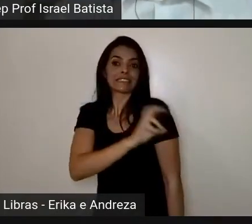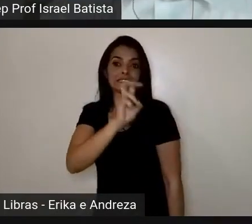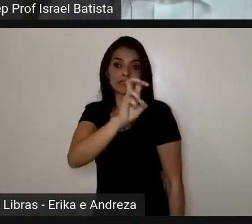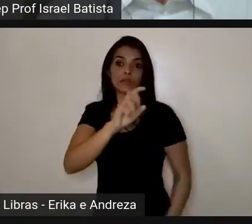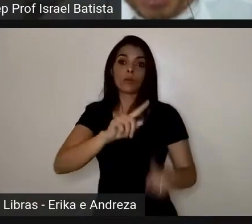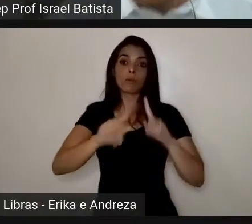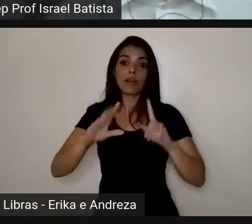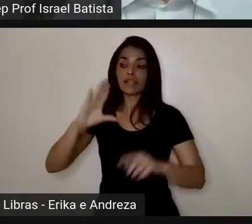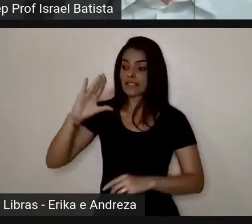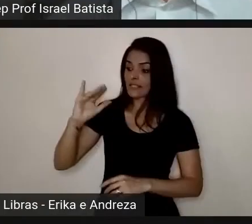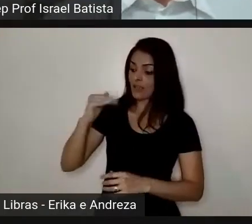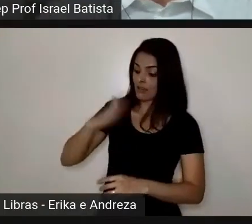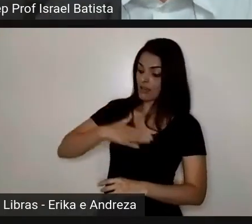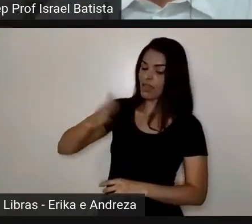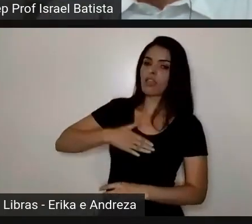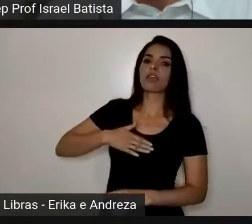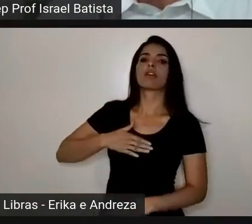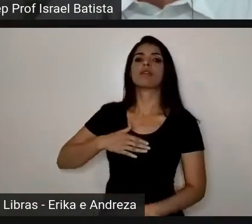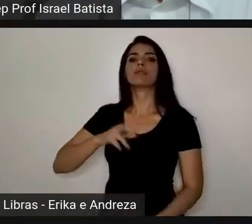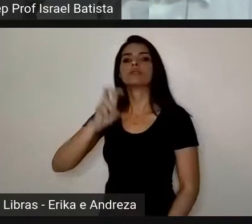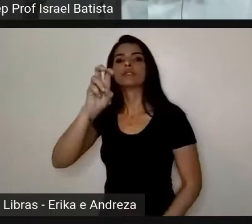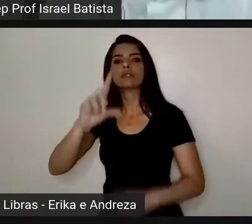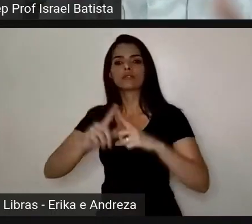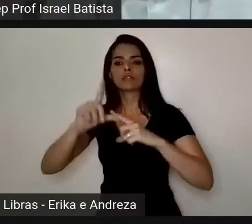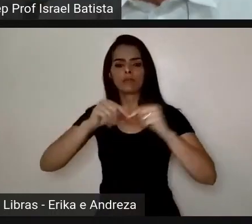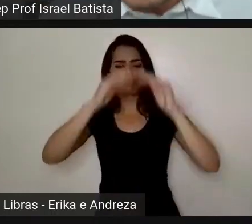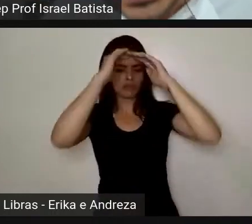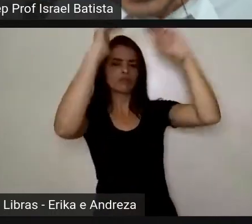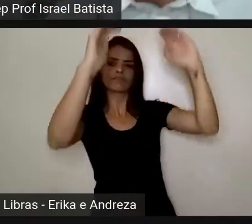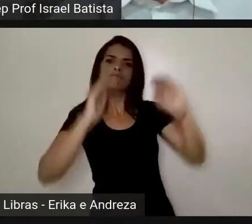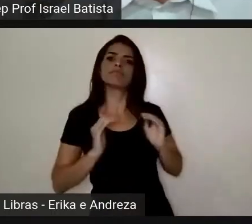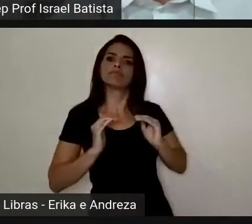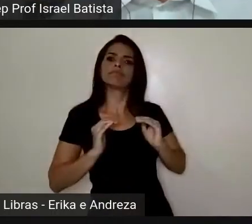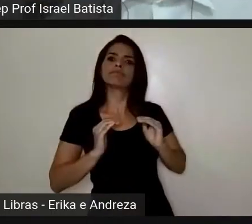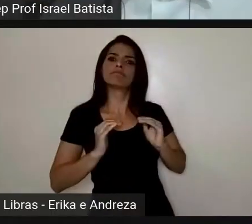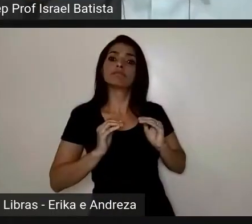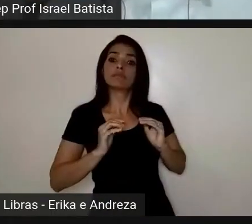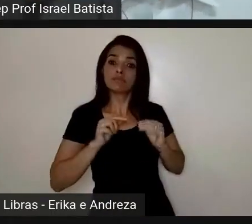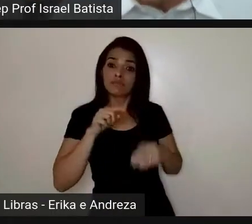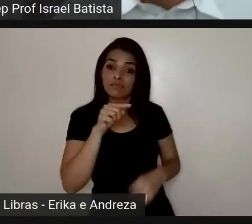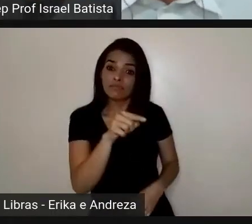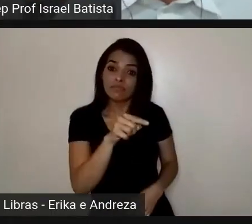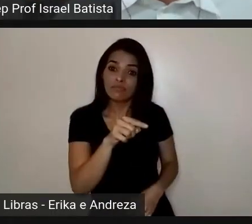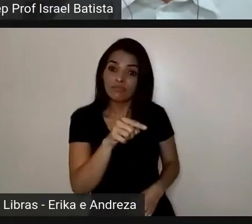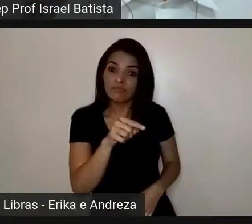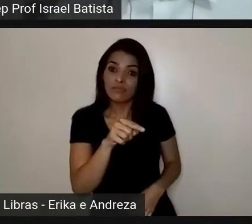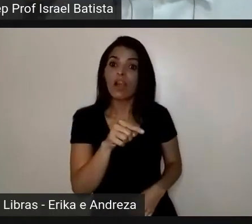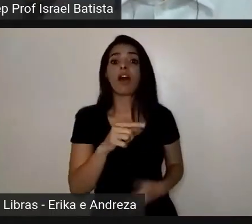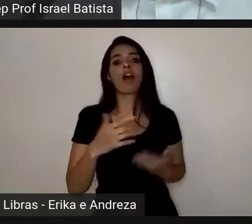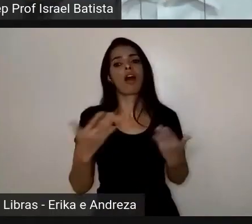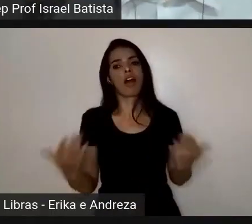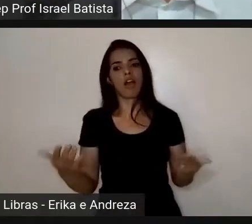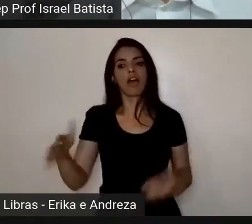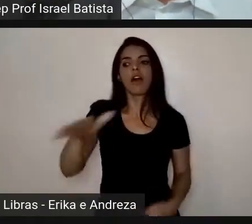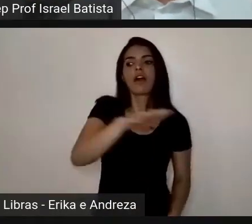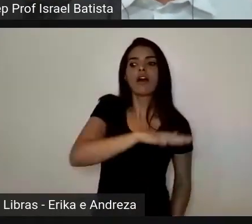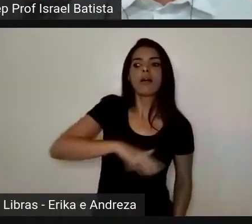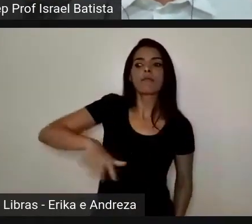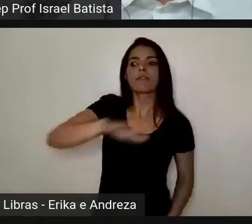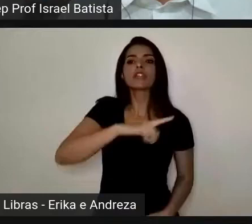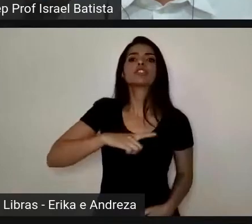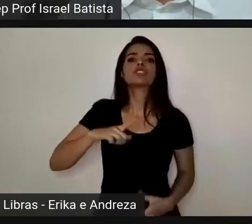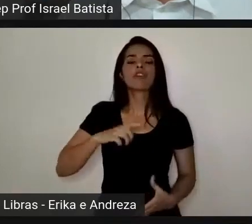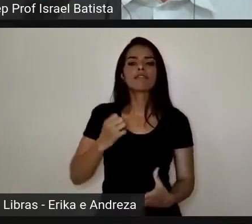5 estrelas sou eu. O senhor me respeite. Isso só é possível num ambiente em que existe